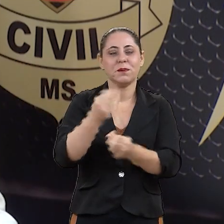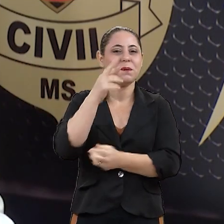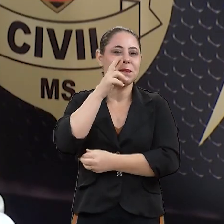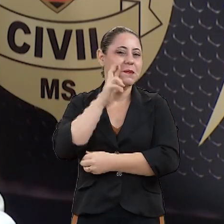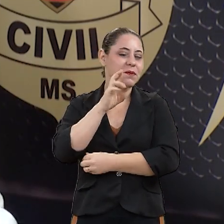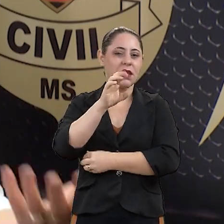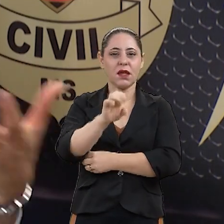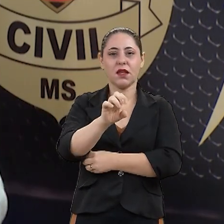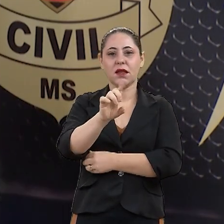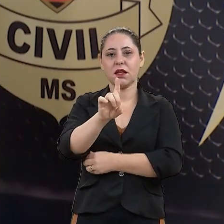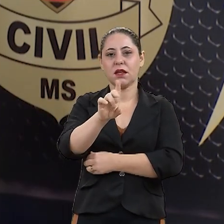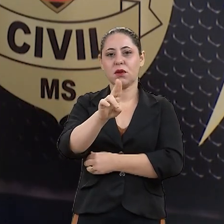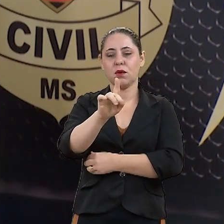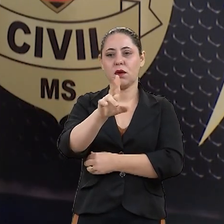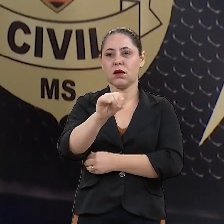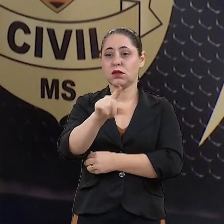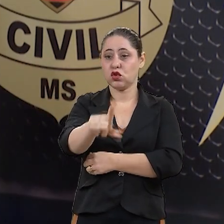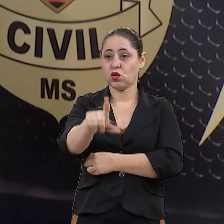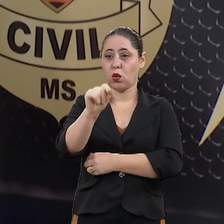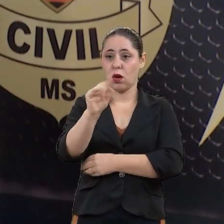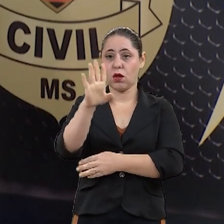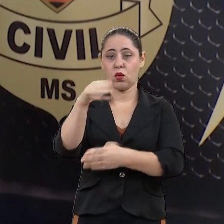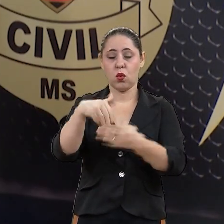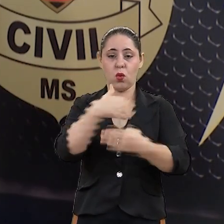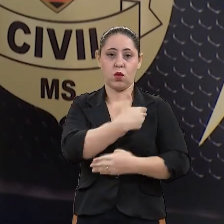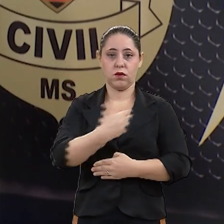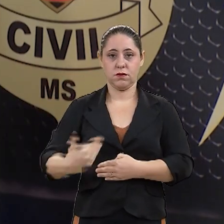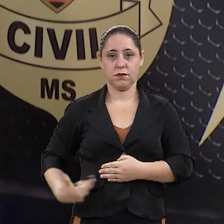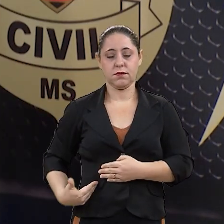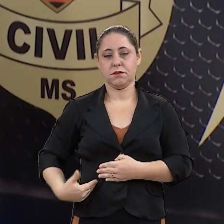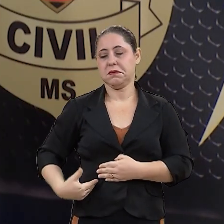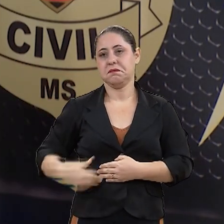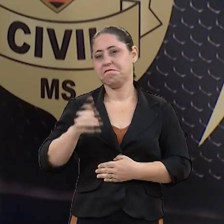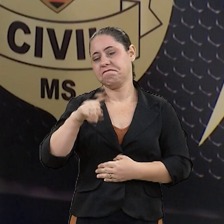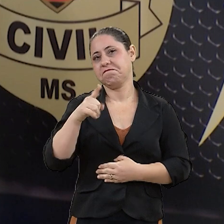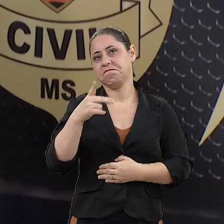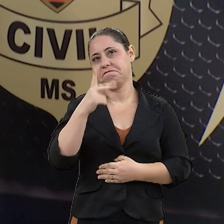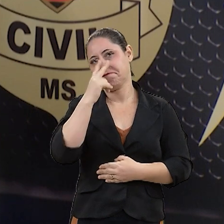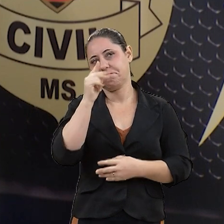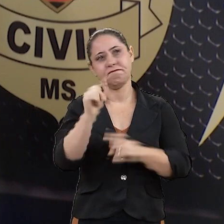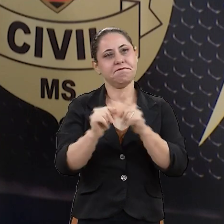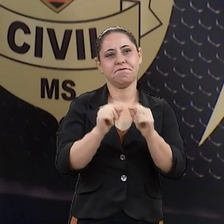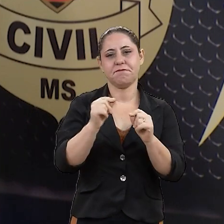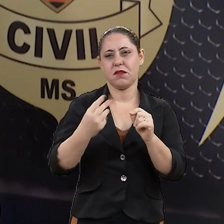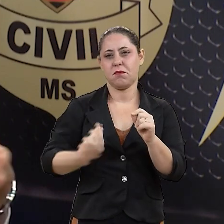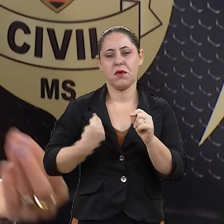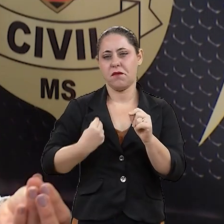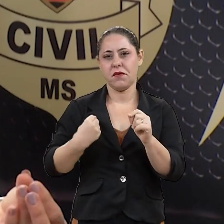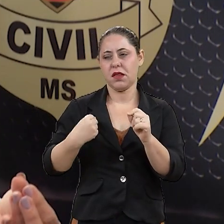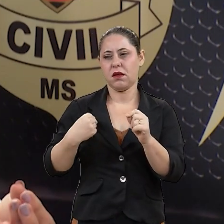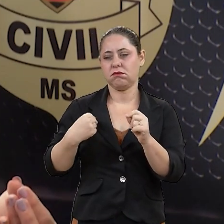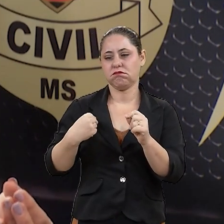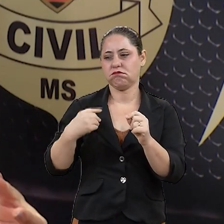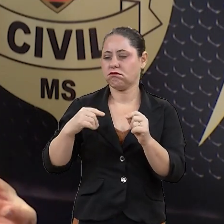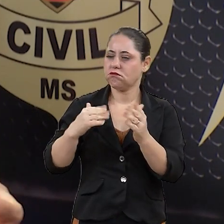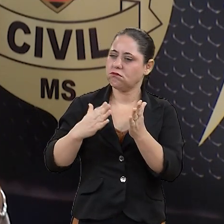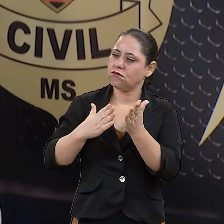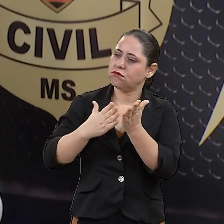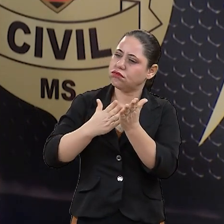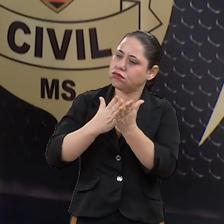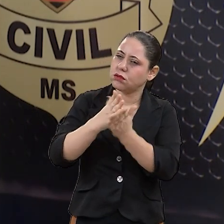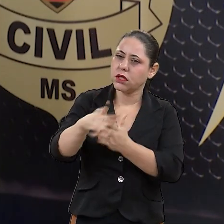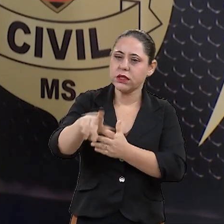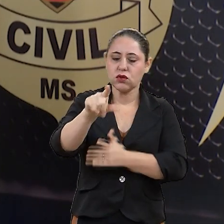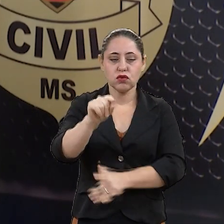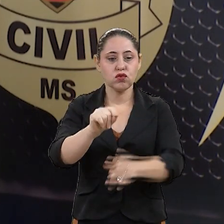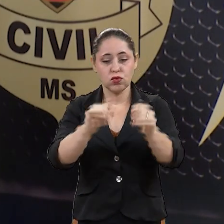no caso, né? Ele que foi eleito governador. E eu acho que faz parte, na verdade, de uma vida inteira, né, da gente